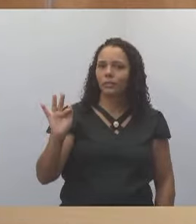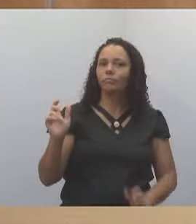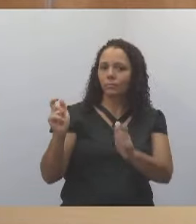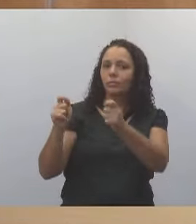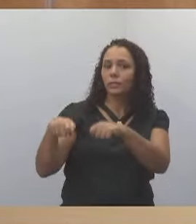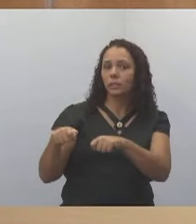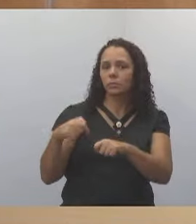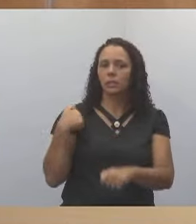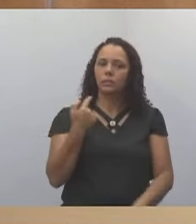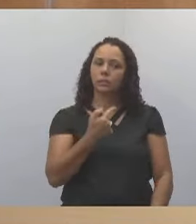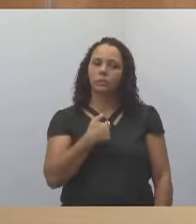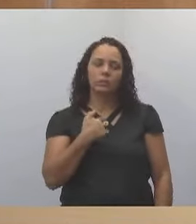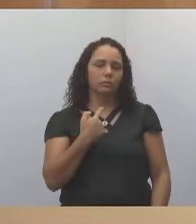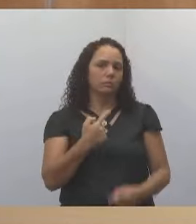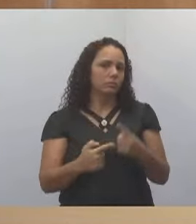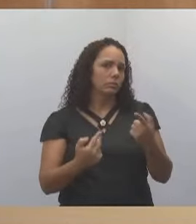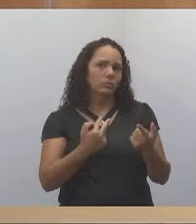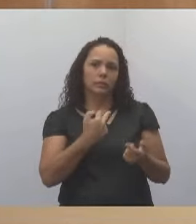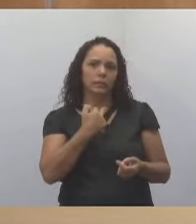Esse projeto de lei,